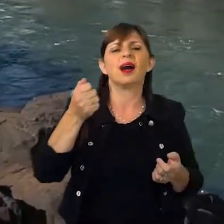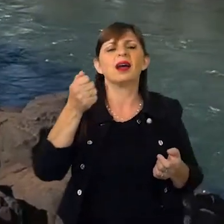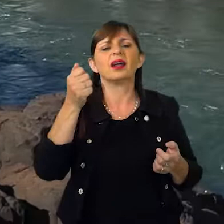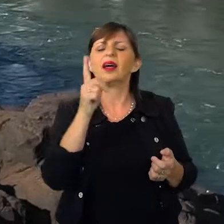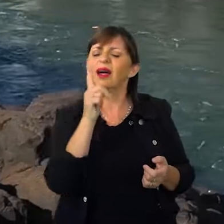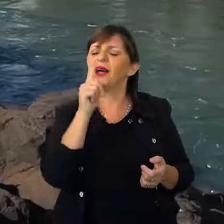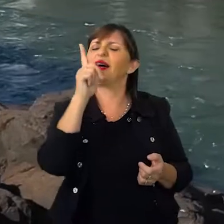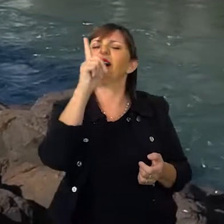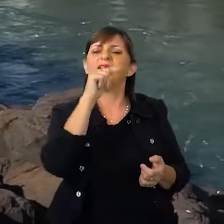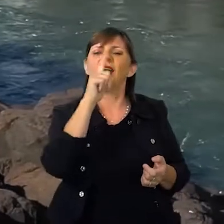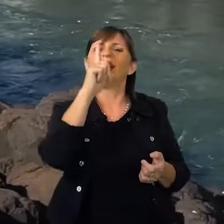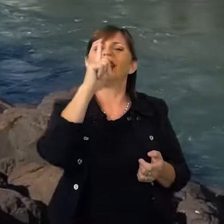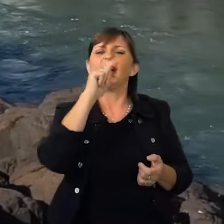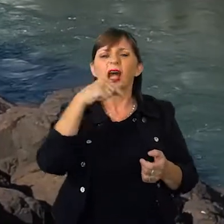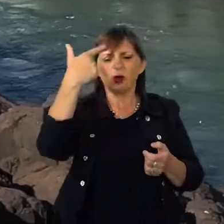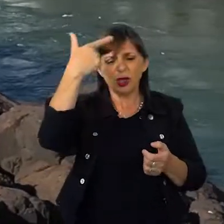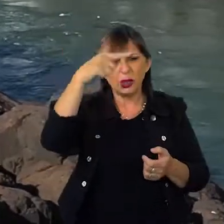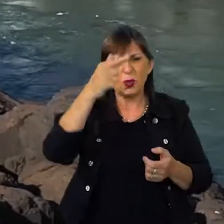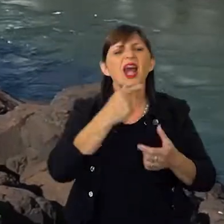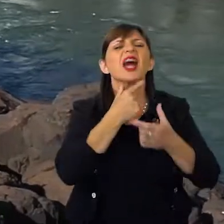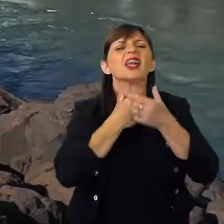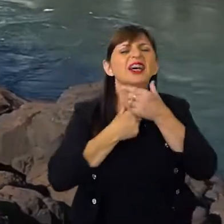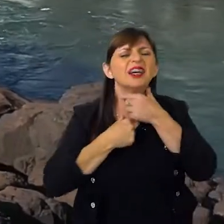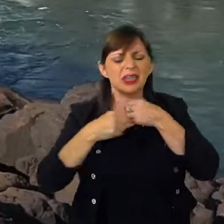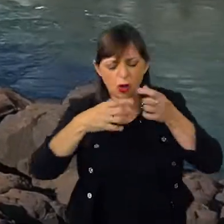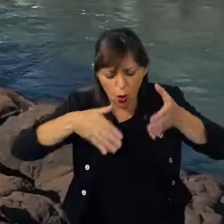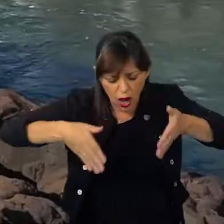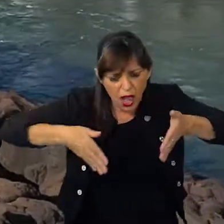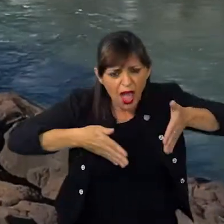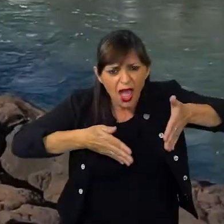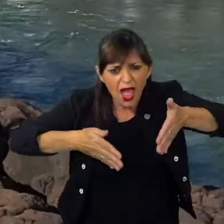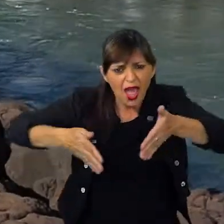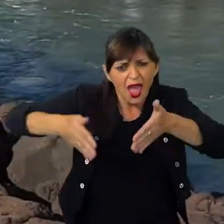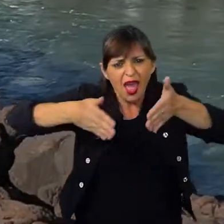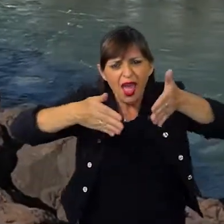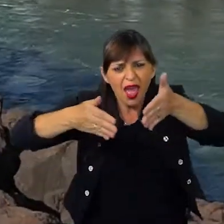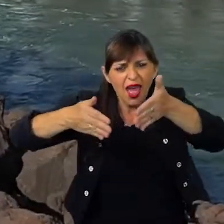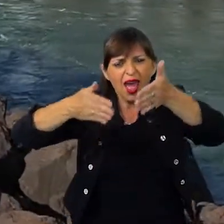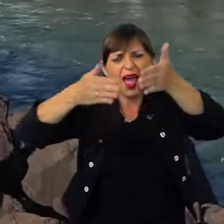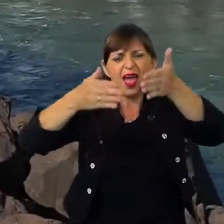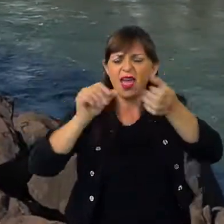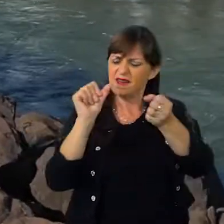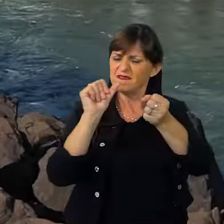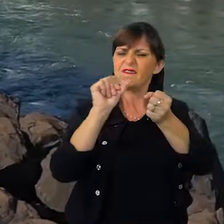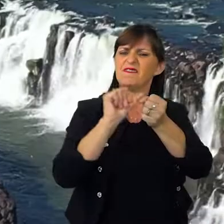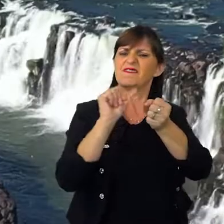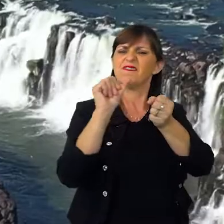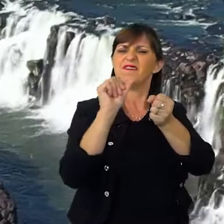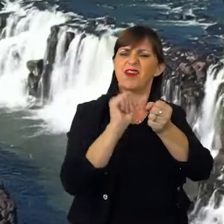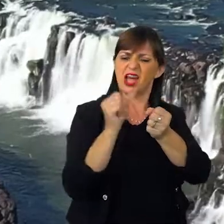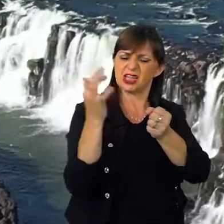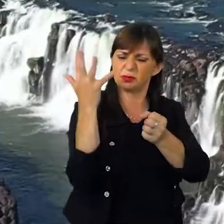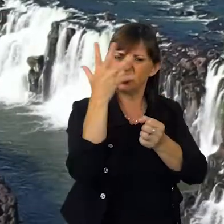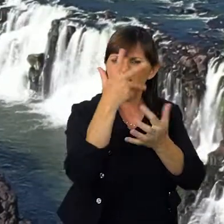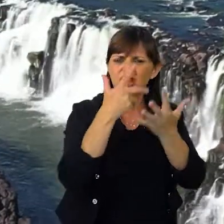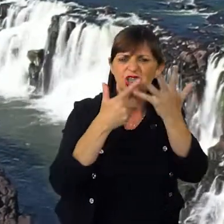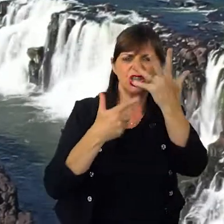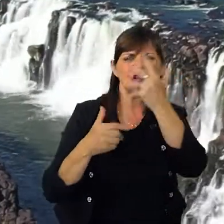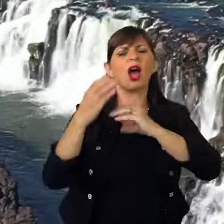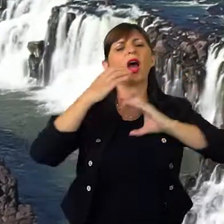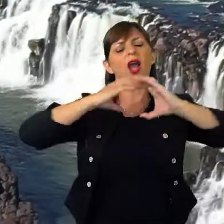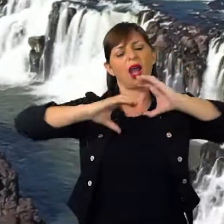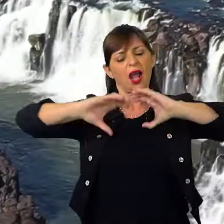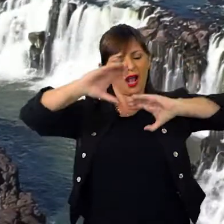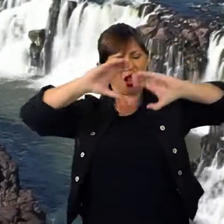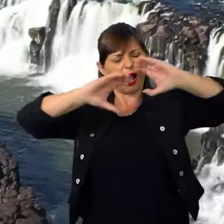aguardo a tua garganta passa após que ele canta transportar